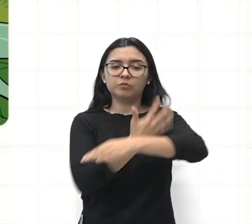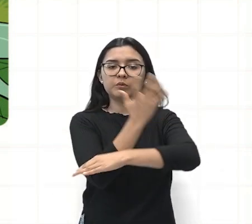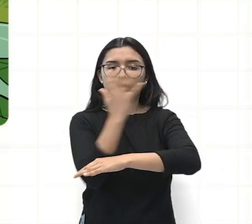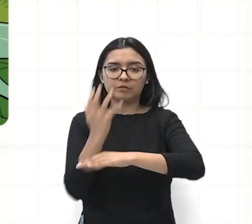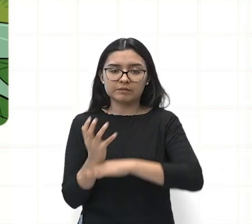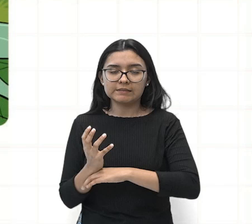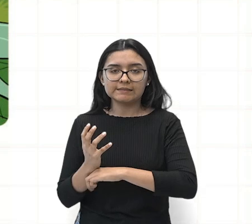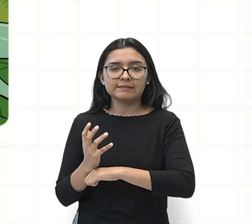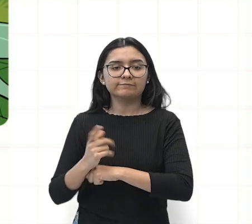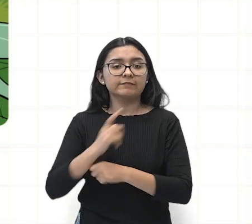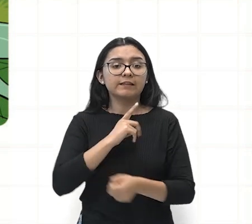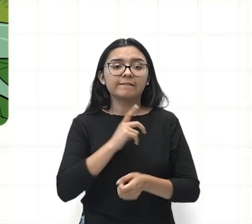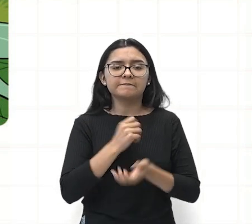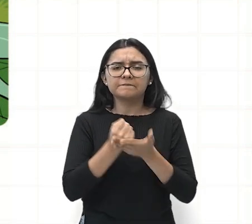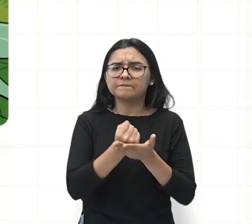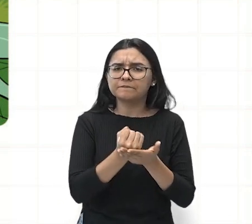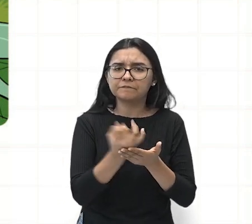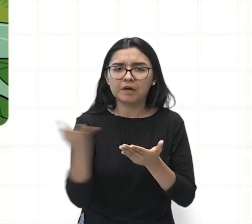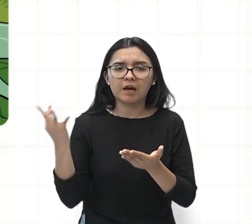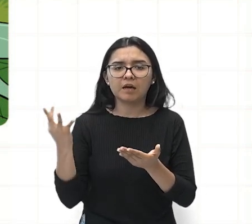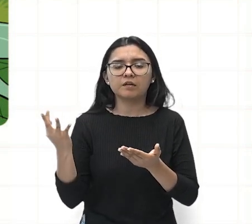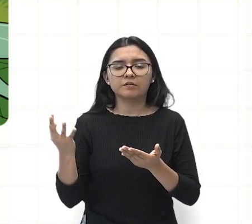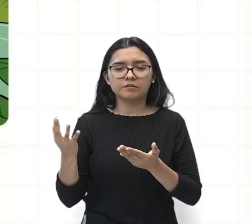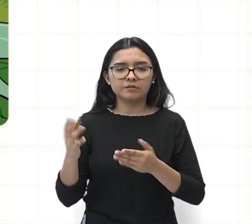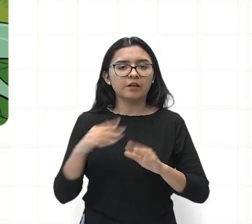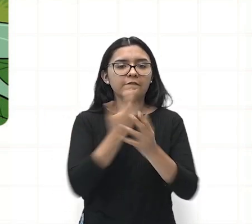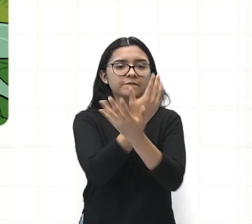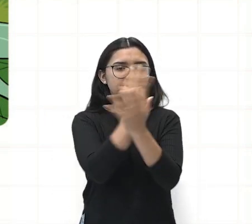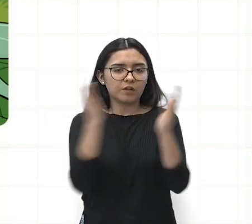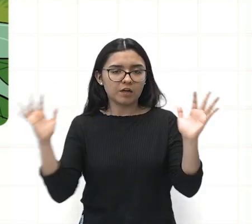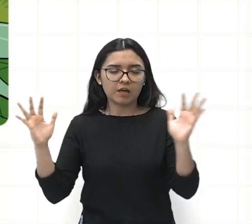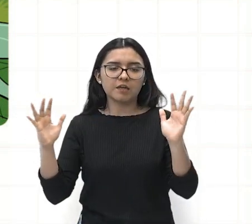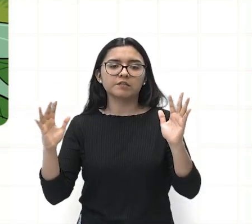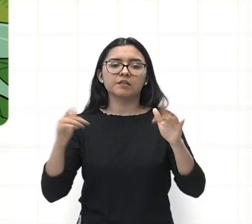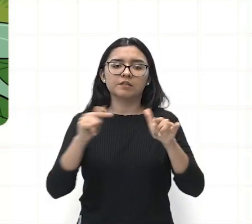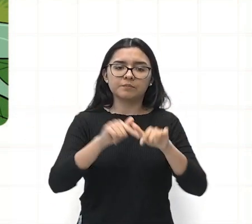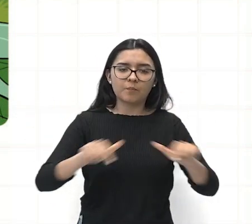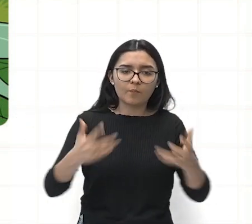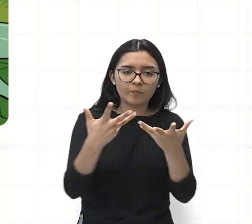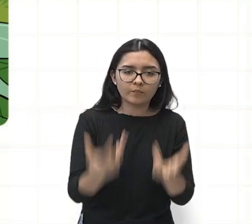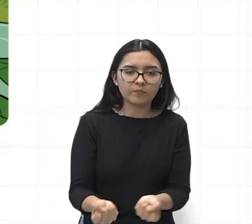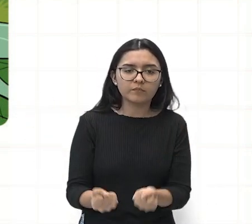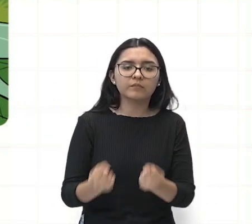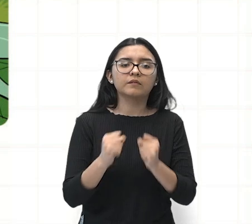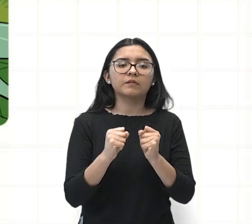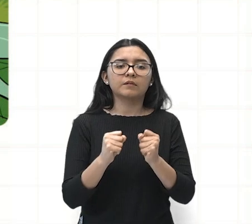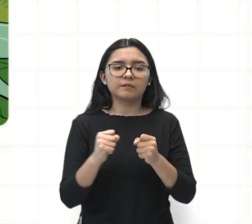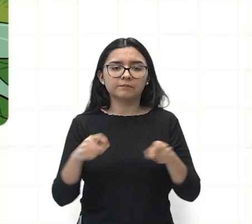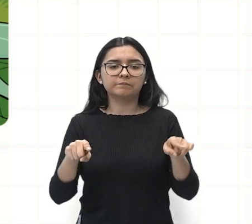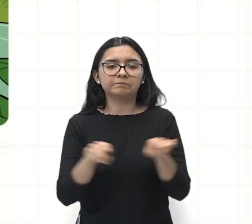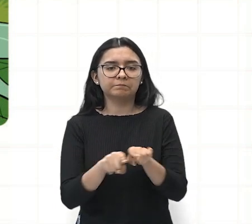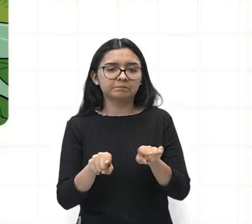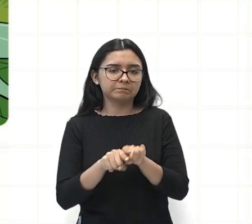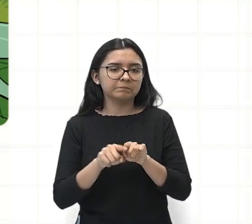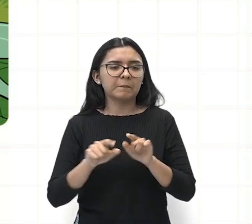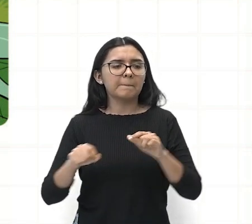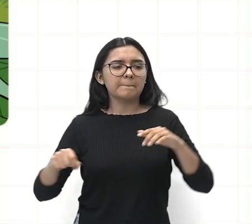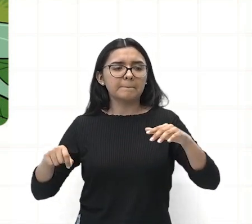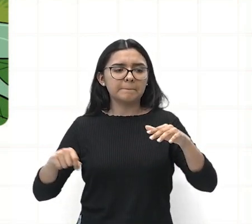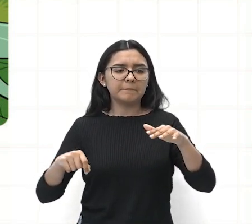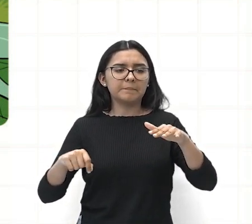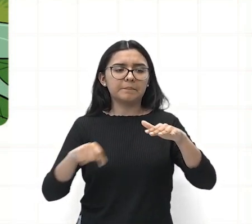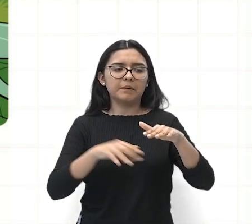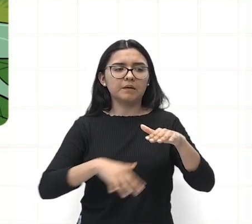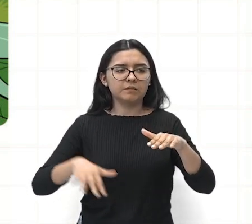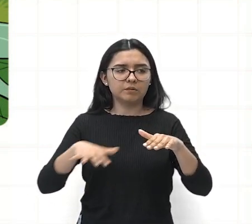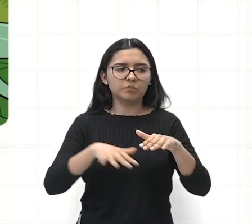vai incluir a variedade de habitats, então florestas, desertos, pântanos, tá? Os